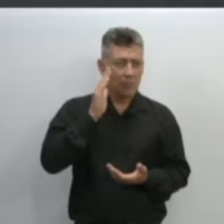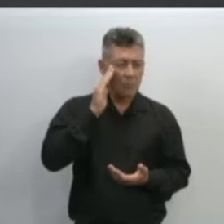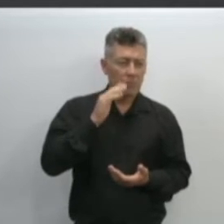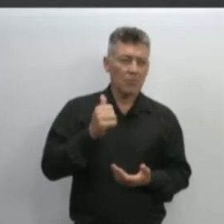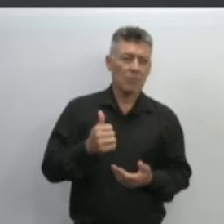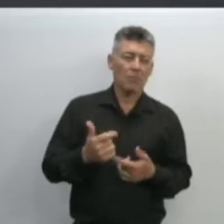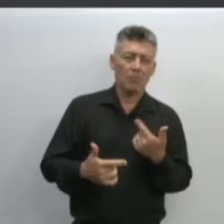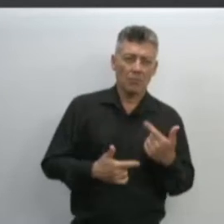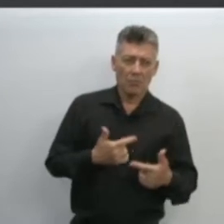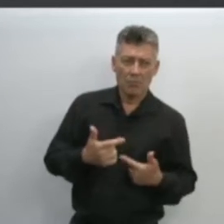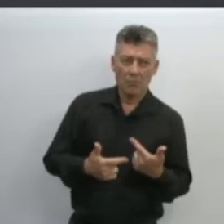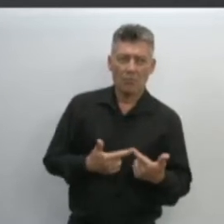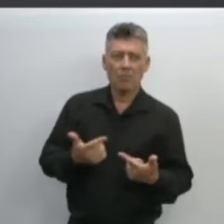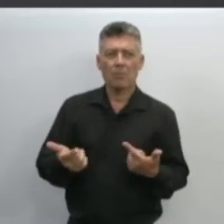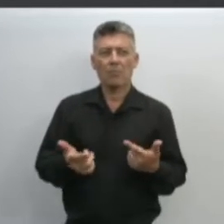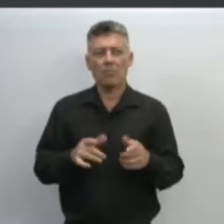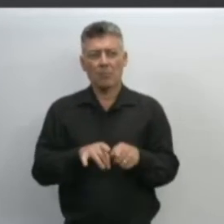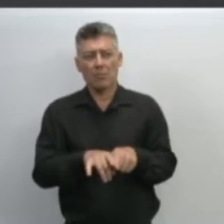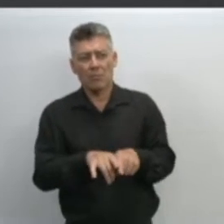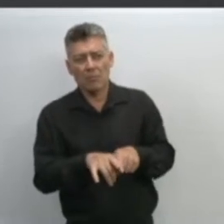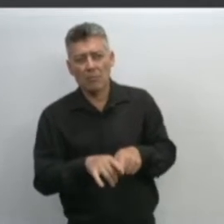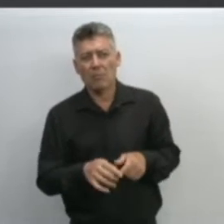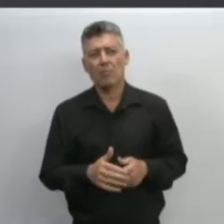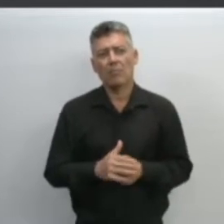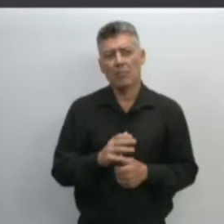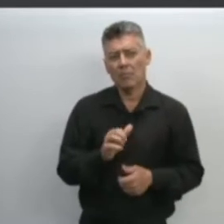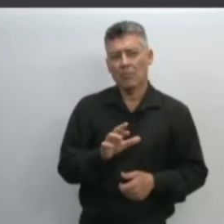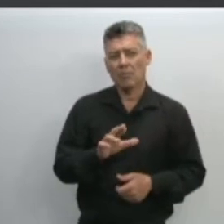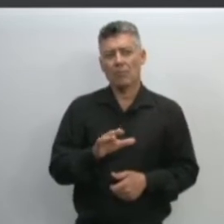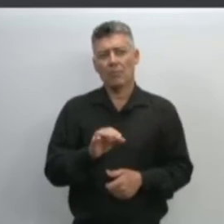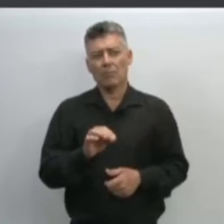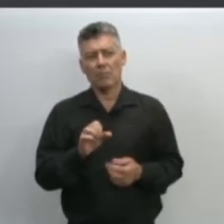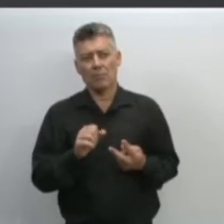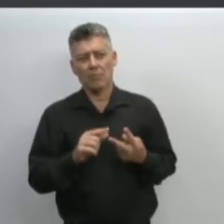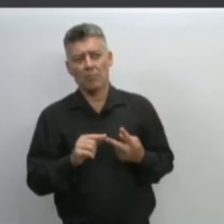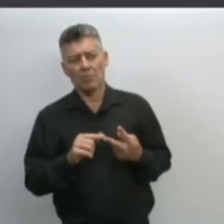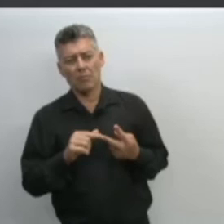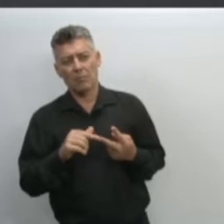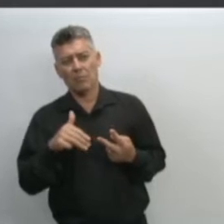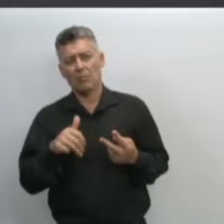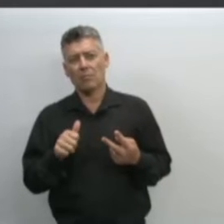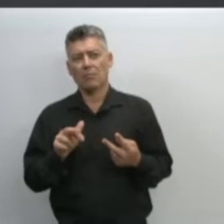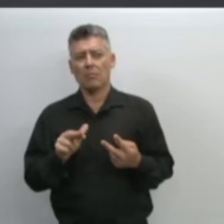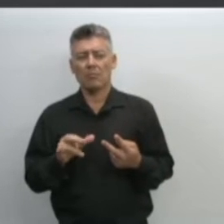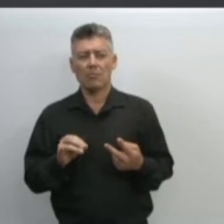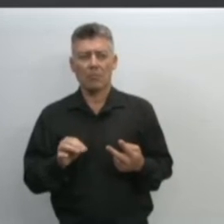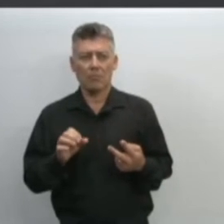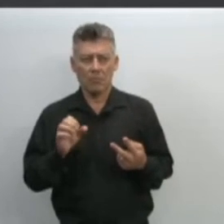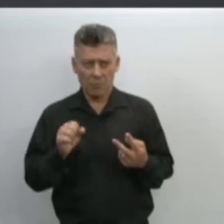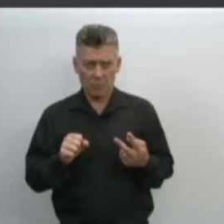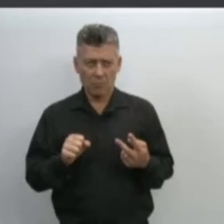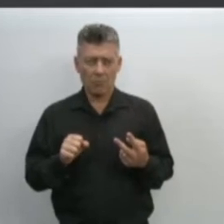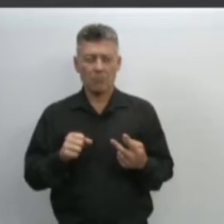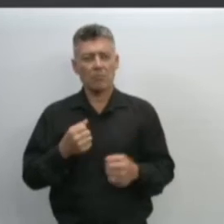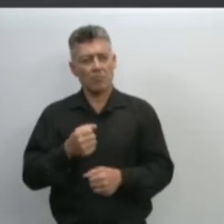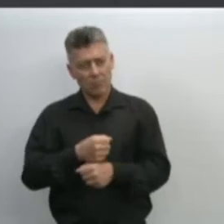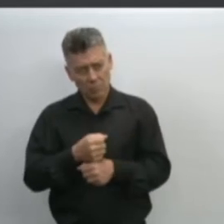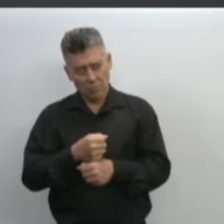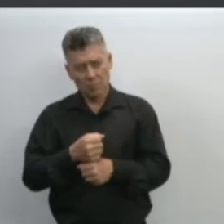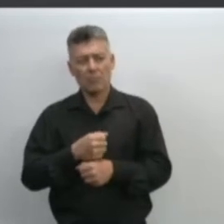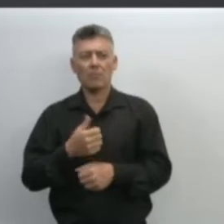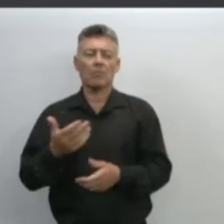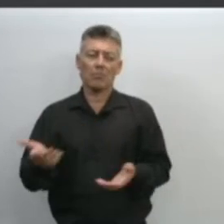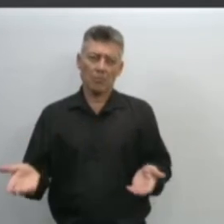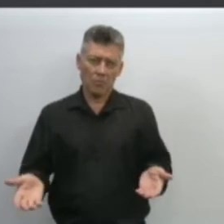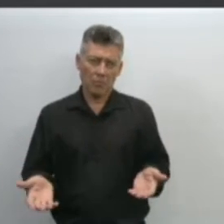do trabalho que os irmãos Carlos Barreto e Marcos Barreto fizeram ao longo dos anos aqui no estado do Rio Grande do